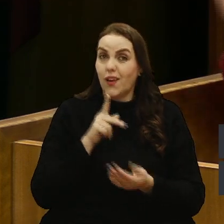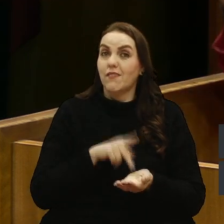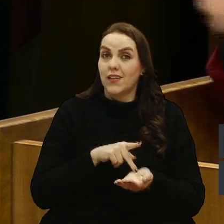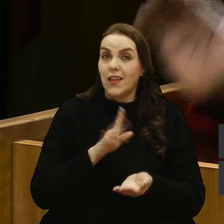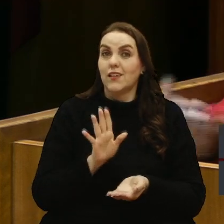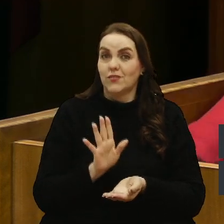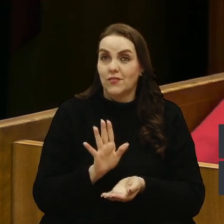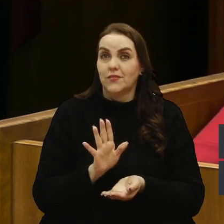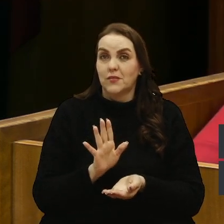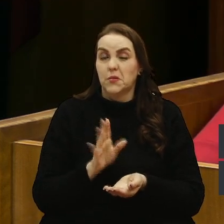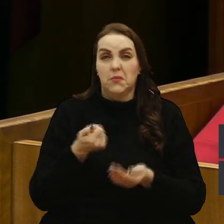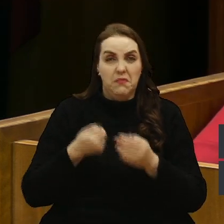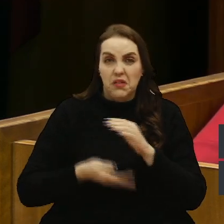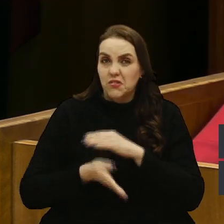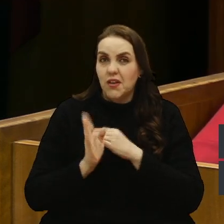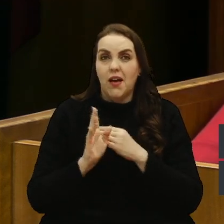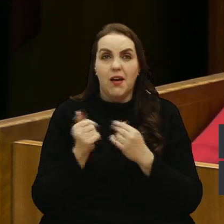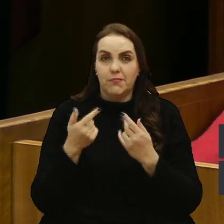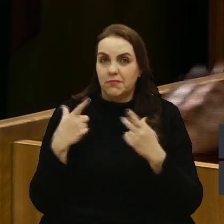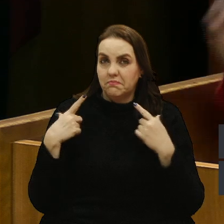para viajar, para sair.